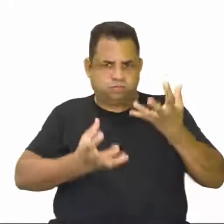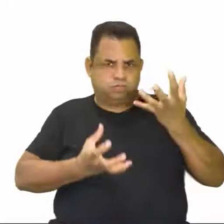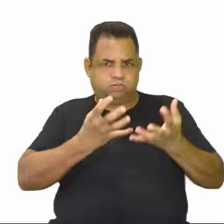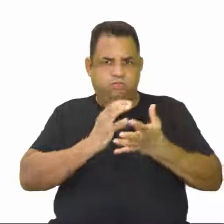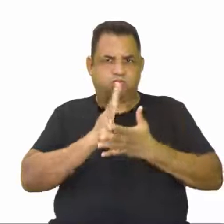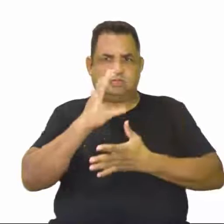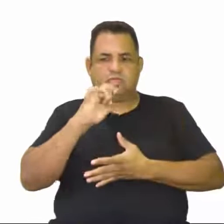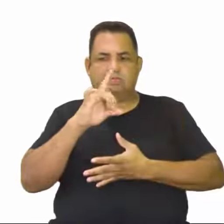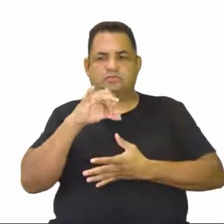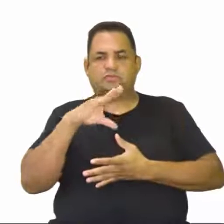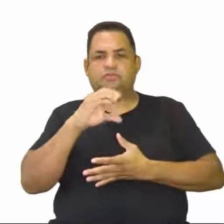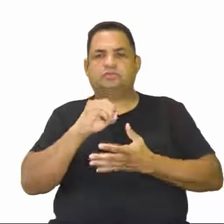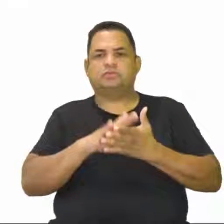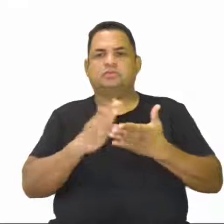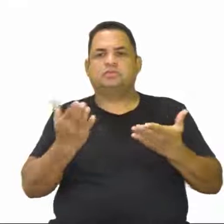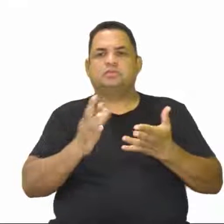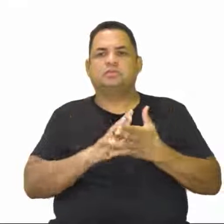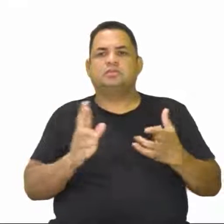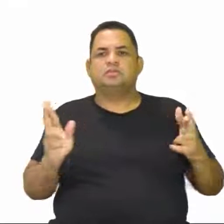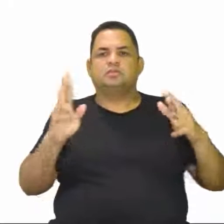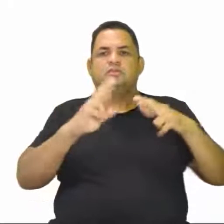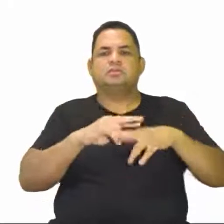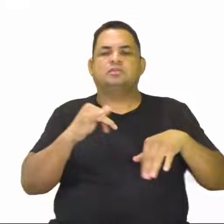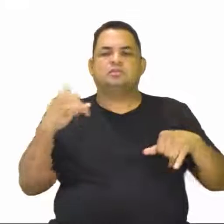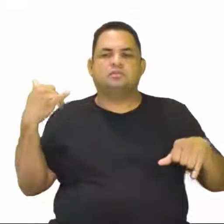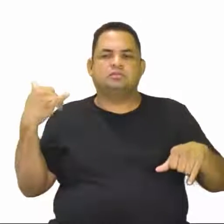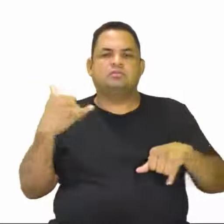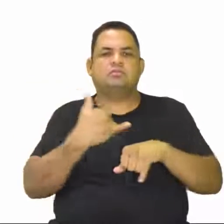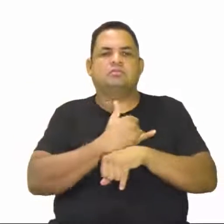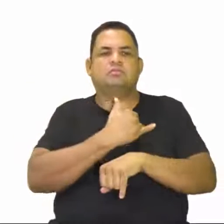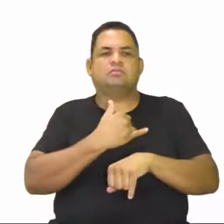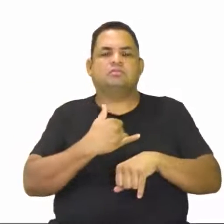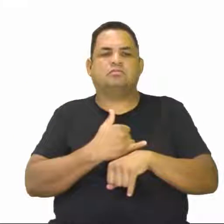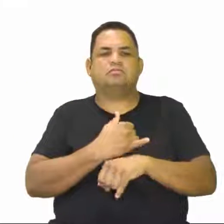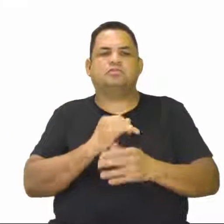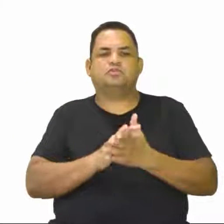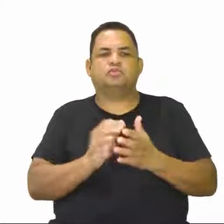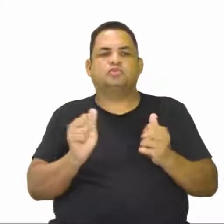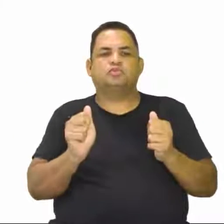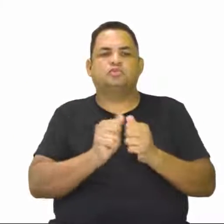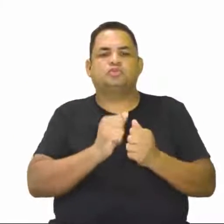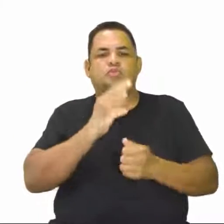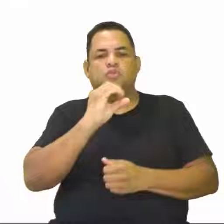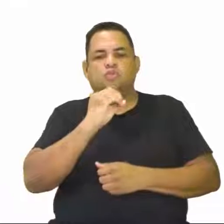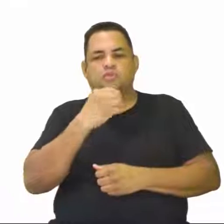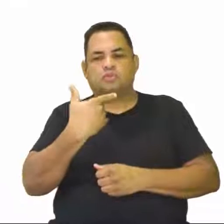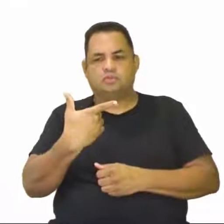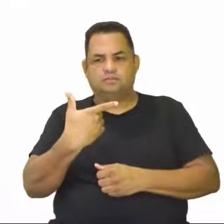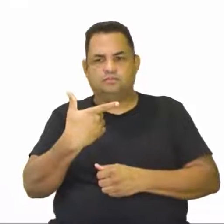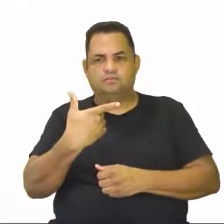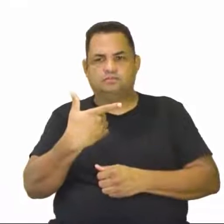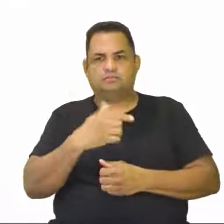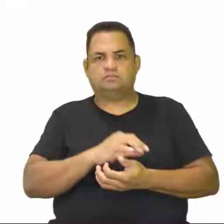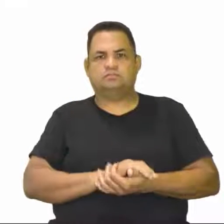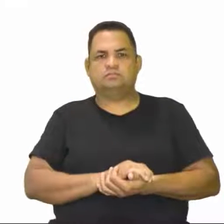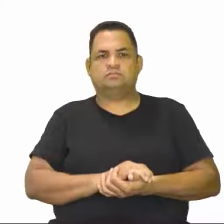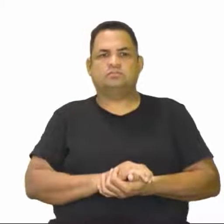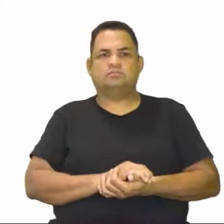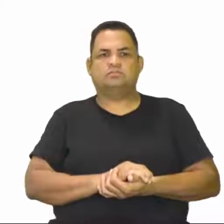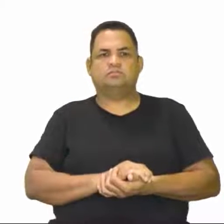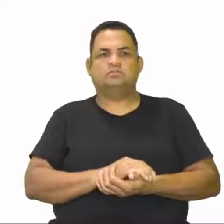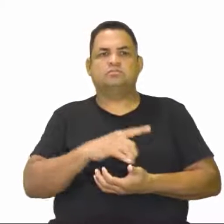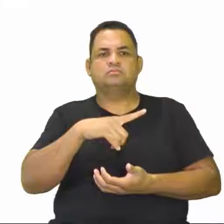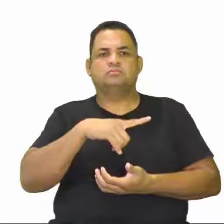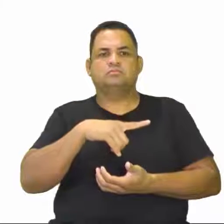de cálcio, que é uma reação desse metal com gás oxigênio, então eu vou ter quem como